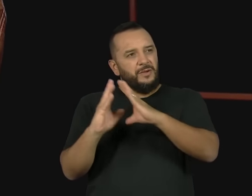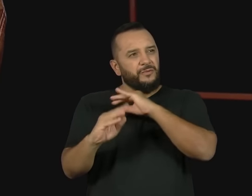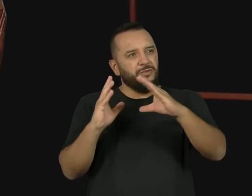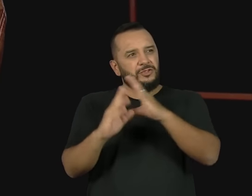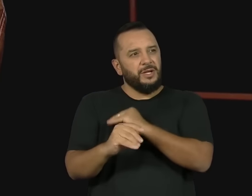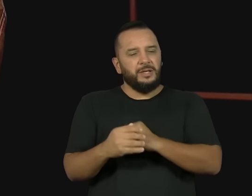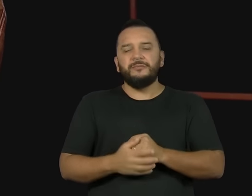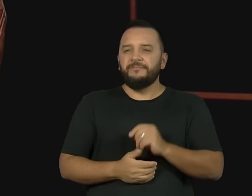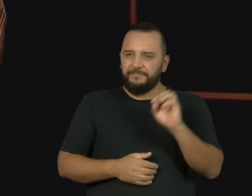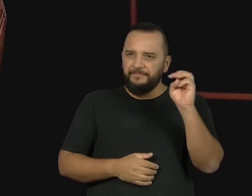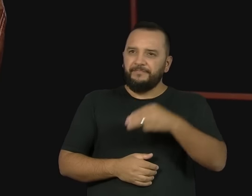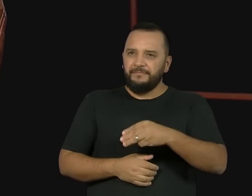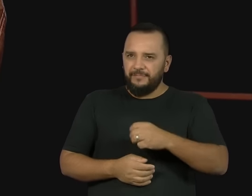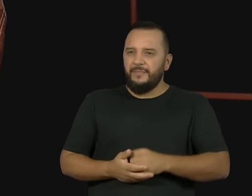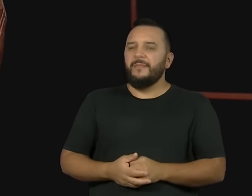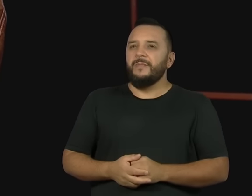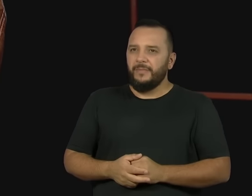espécie de